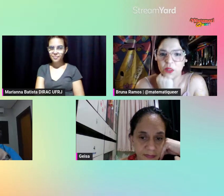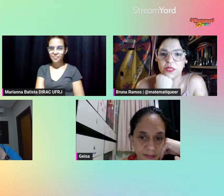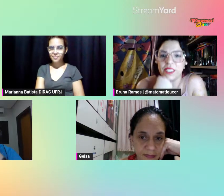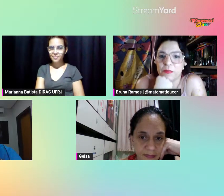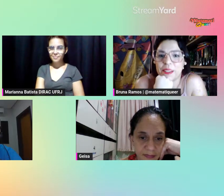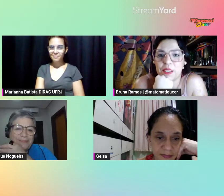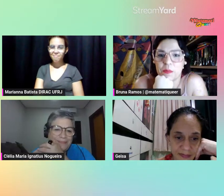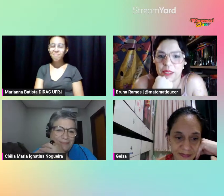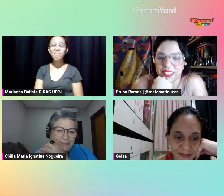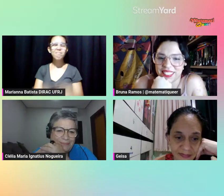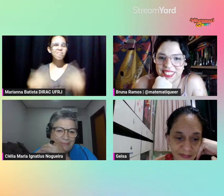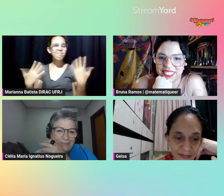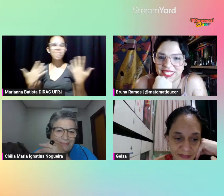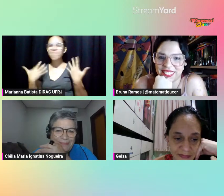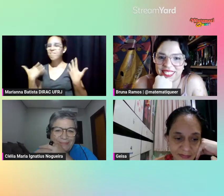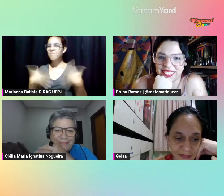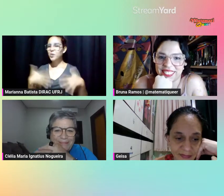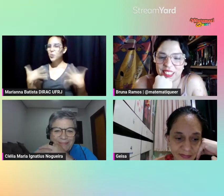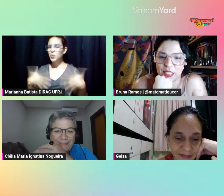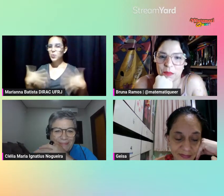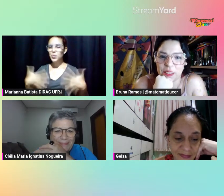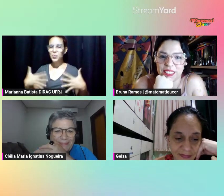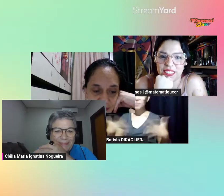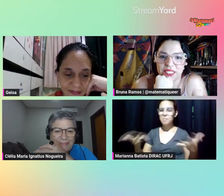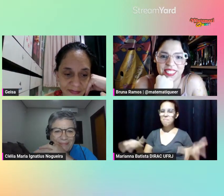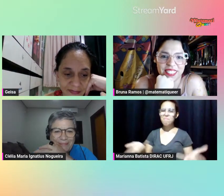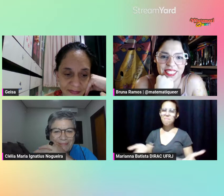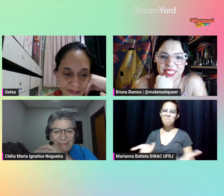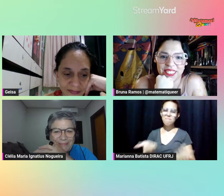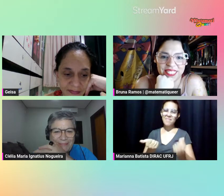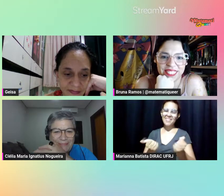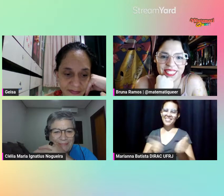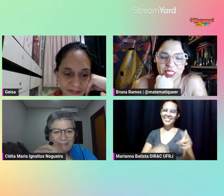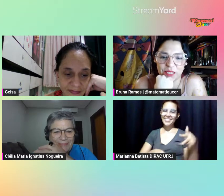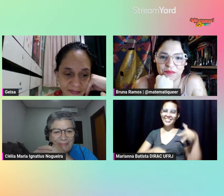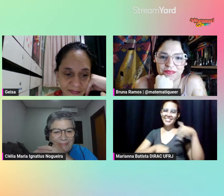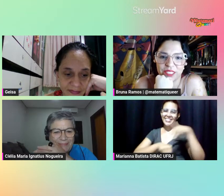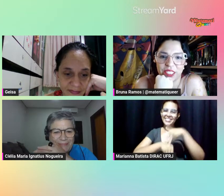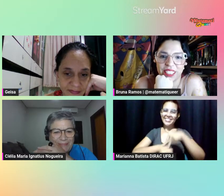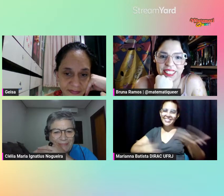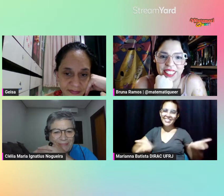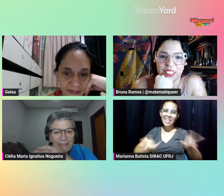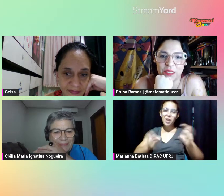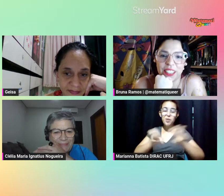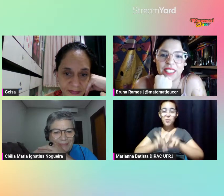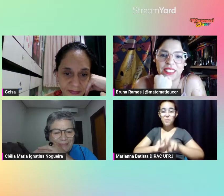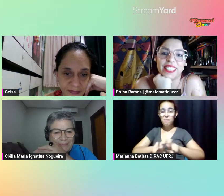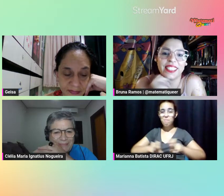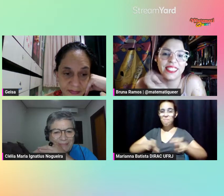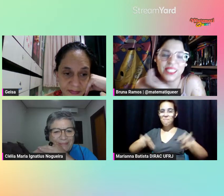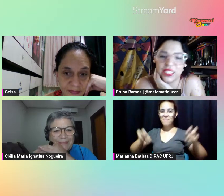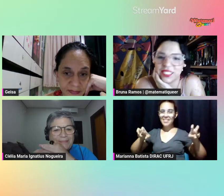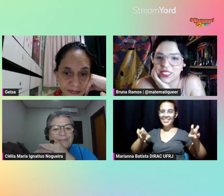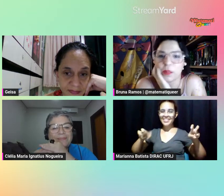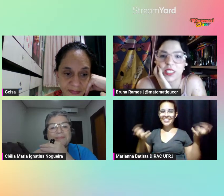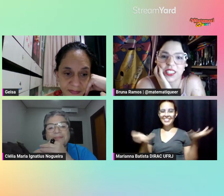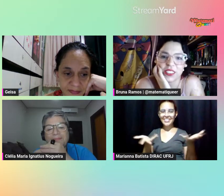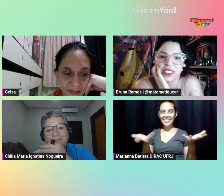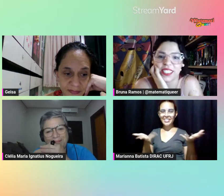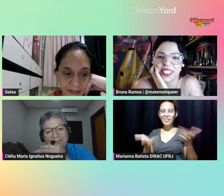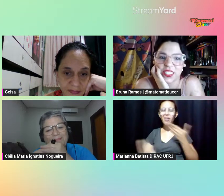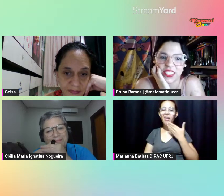Gente, que honra participar dessa mesa com vocês. Eu, assim, estou encantada. Eu ficava aqui